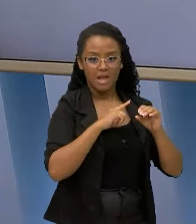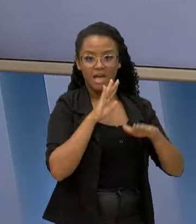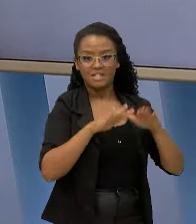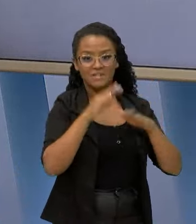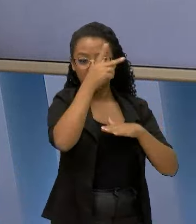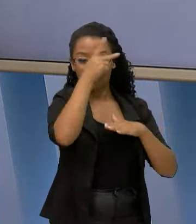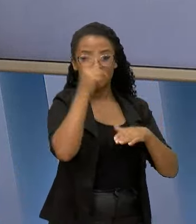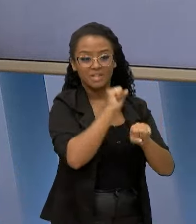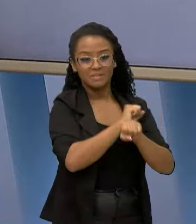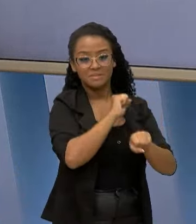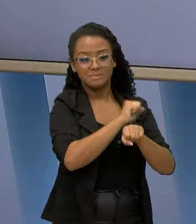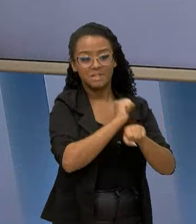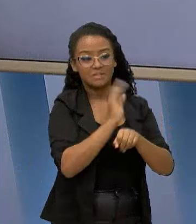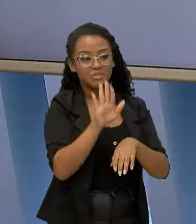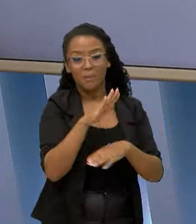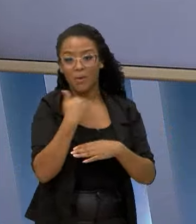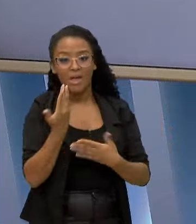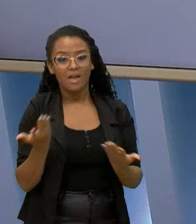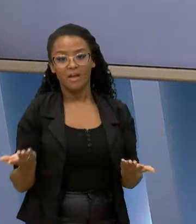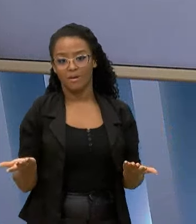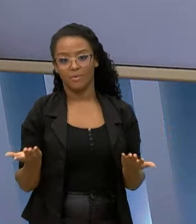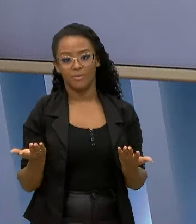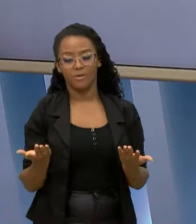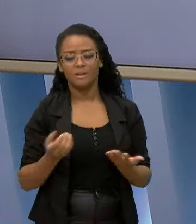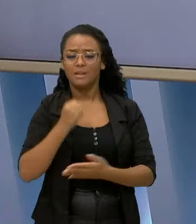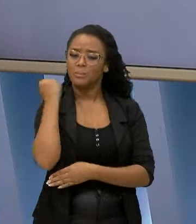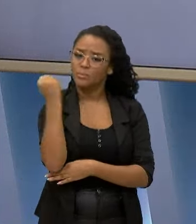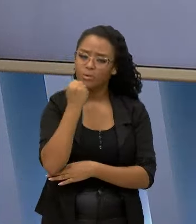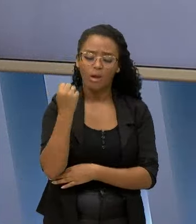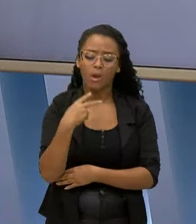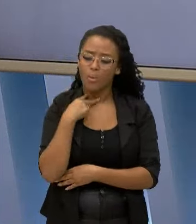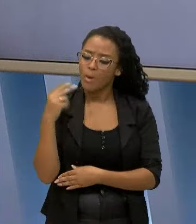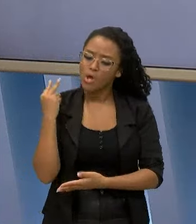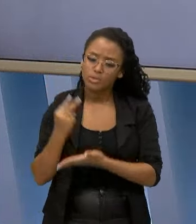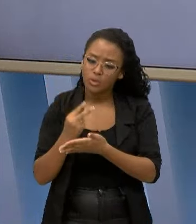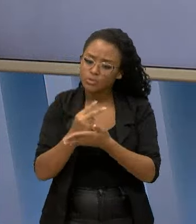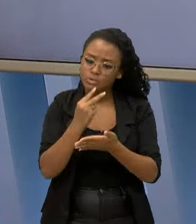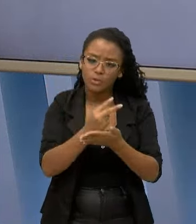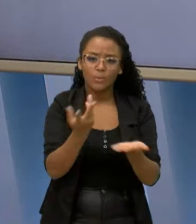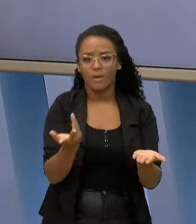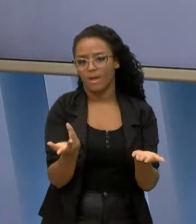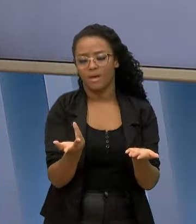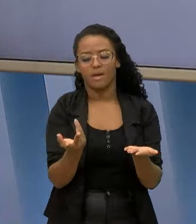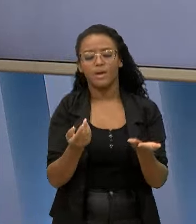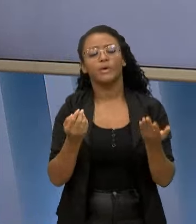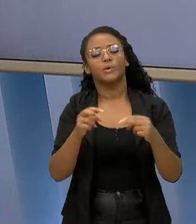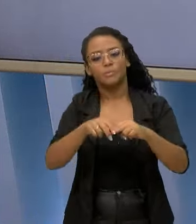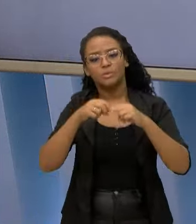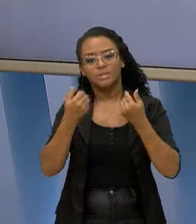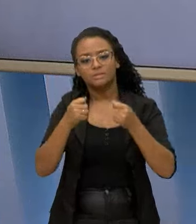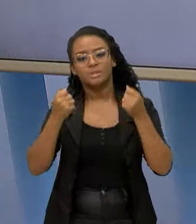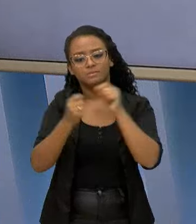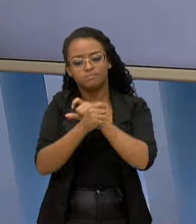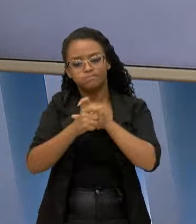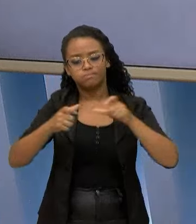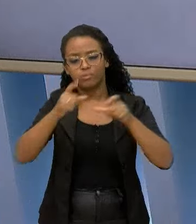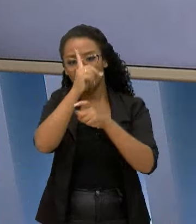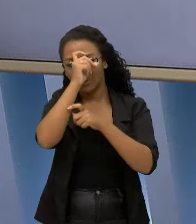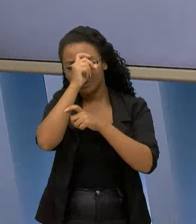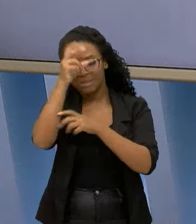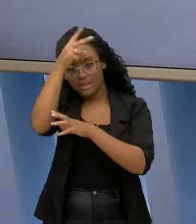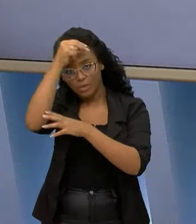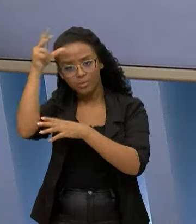morreu. Isso é muito grave. Não pode continuar assim. Por isso nós temos que ampliar o hospital